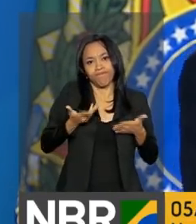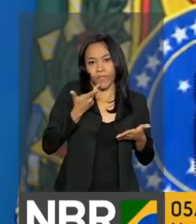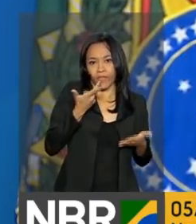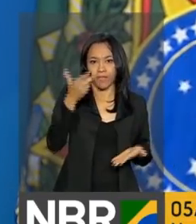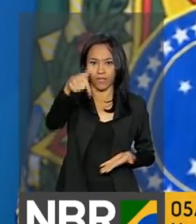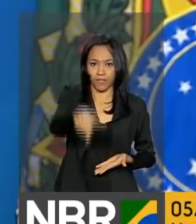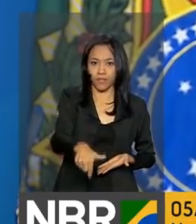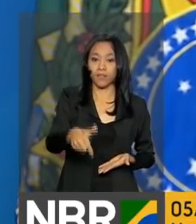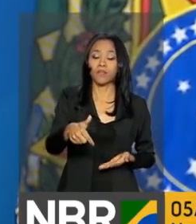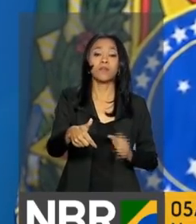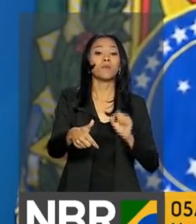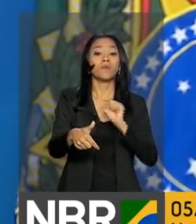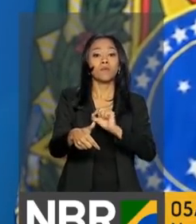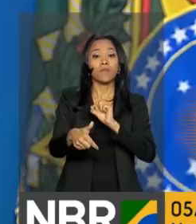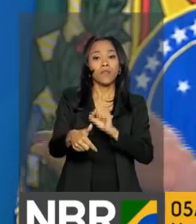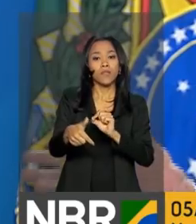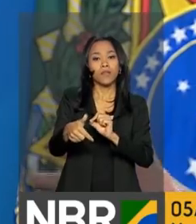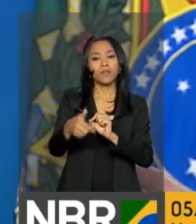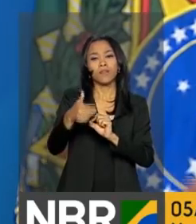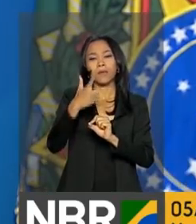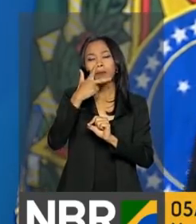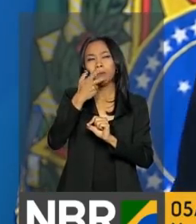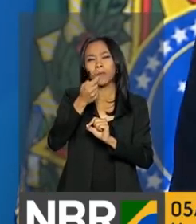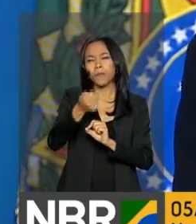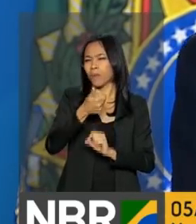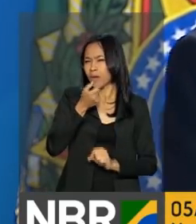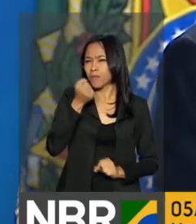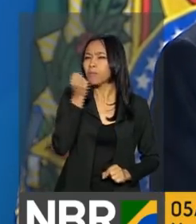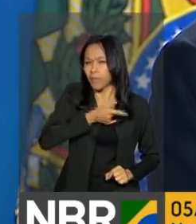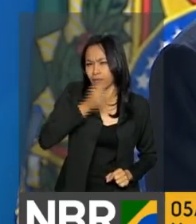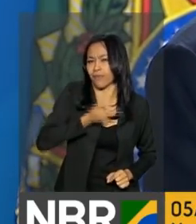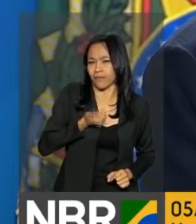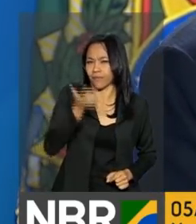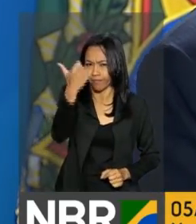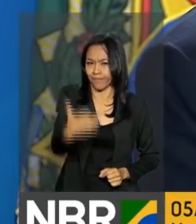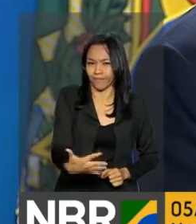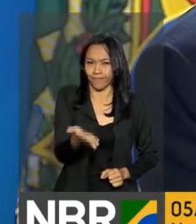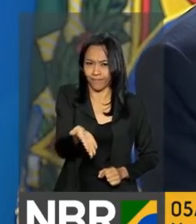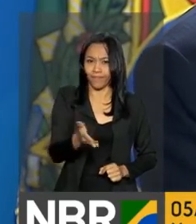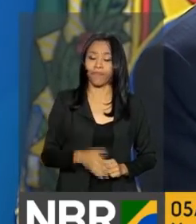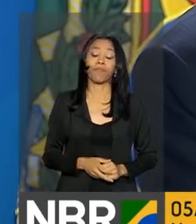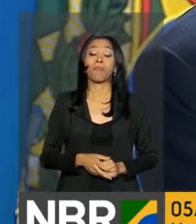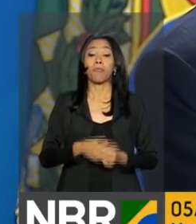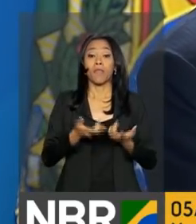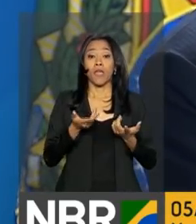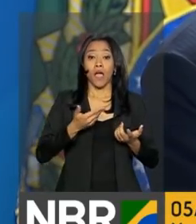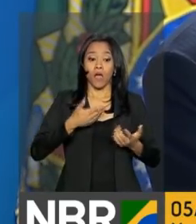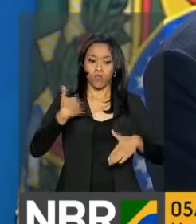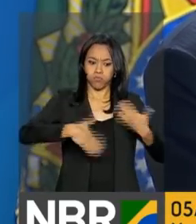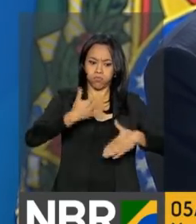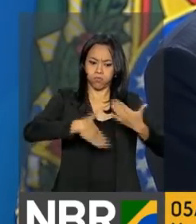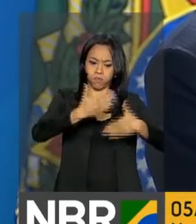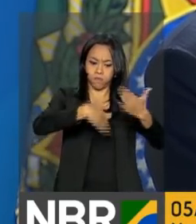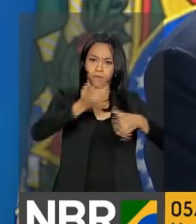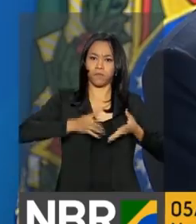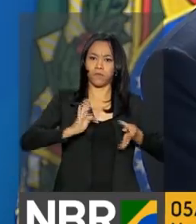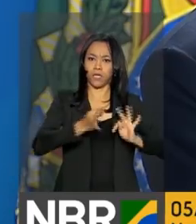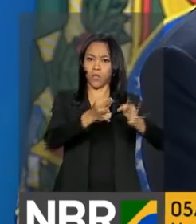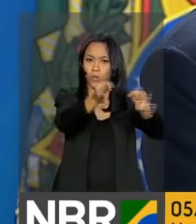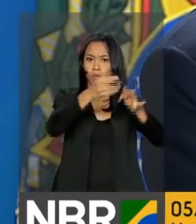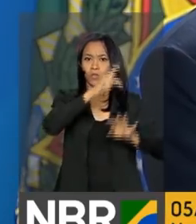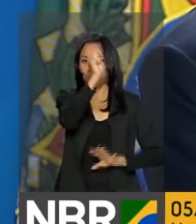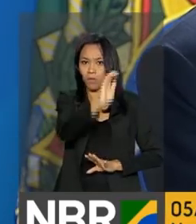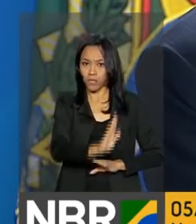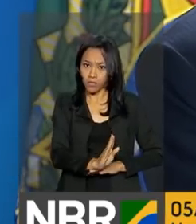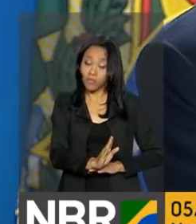contar uma piada mas é que a evolução tecnológica do brasil foi tão grande